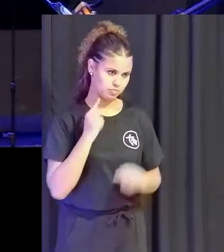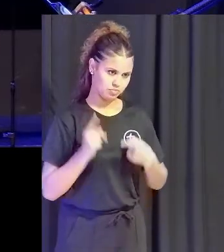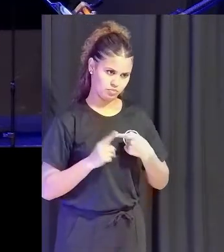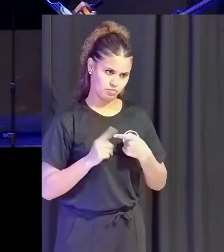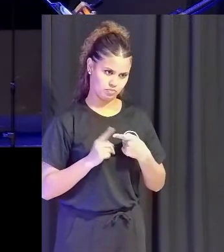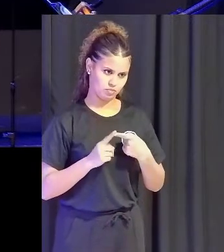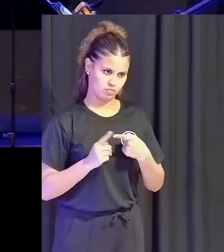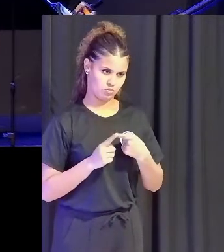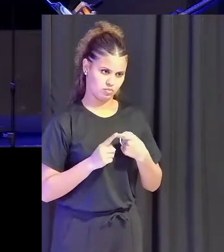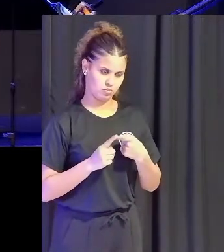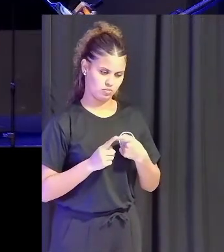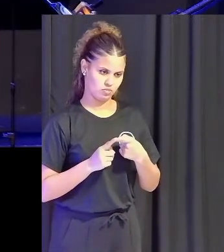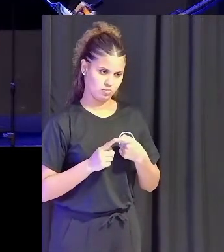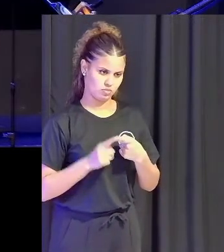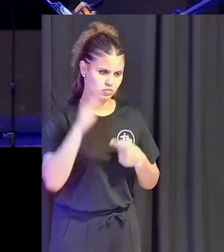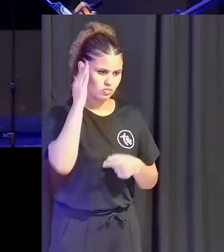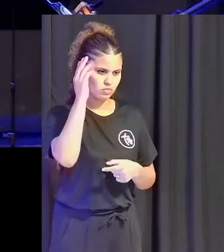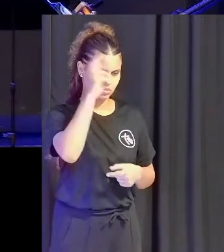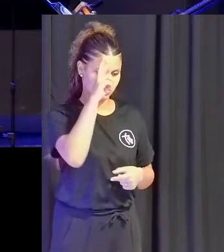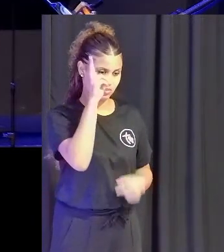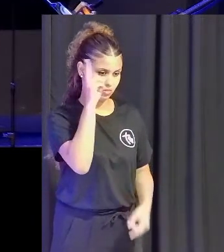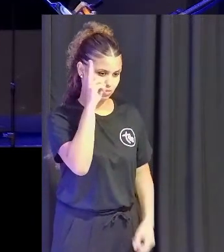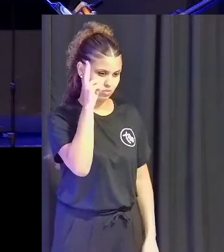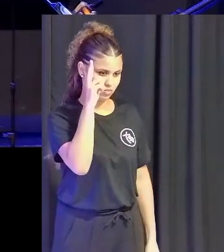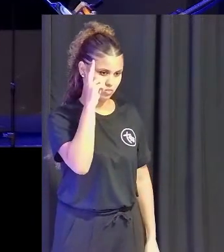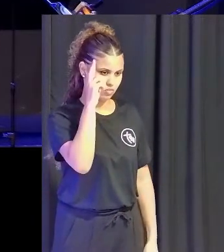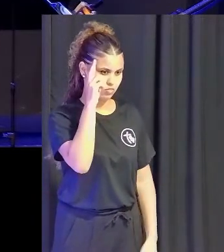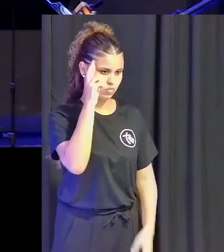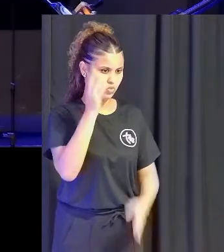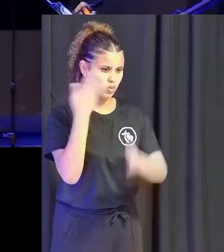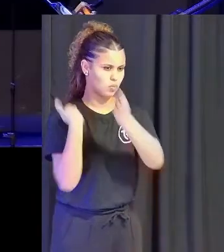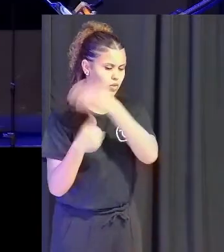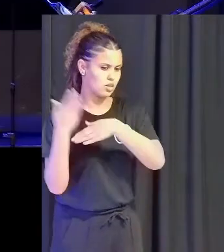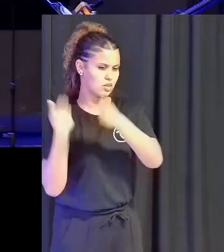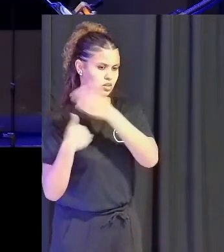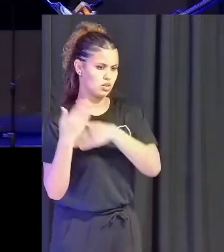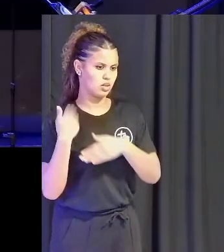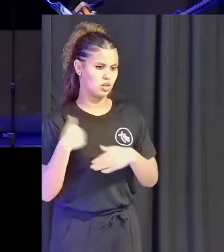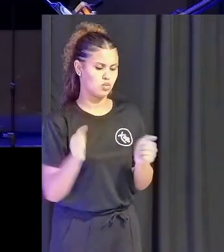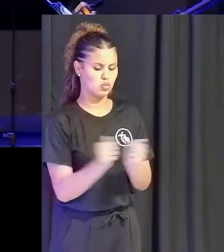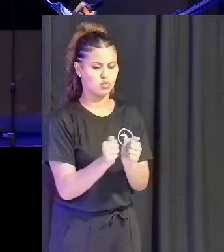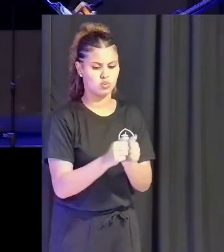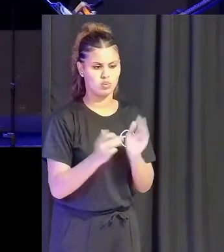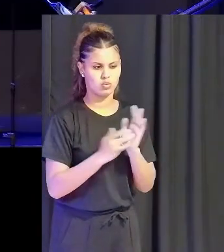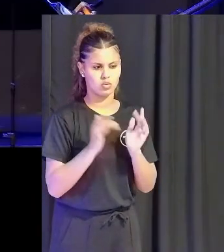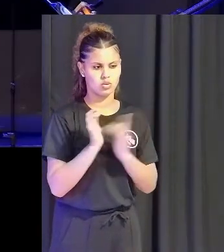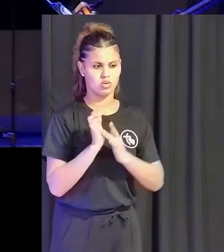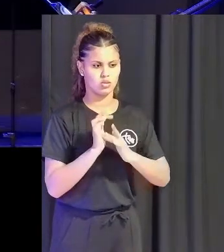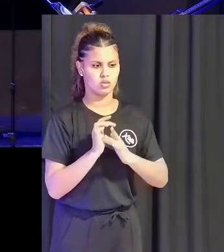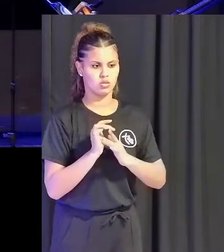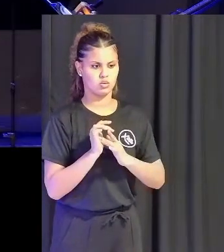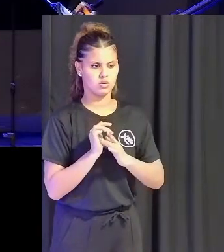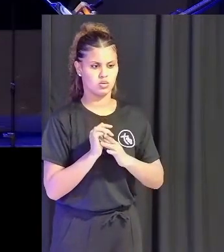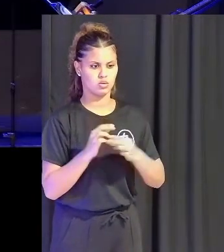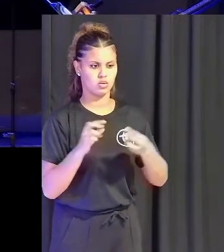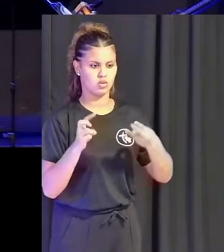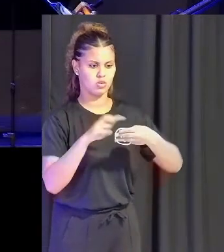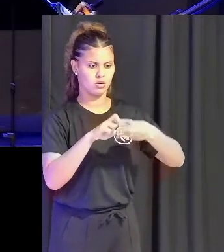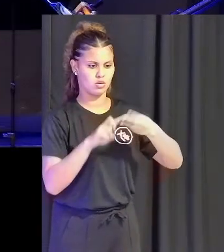hoje é: lembrem do seu passado com Jesus. Então, nesses primeiros 4